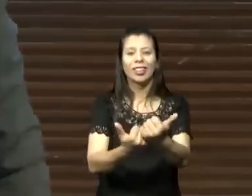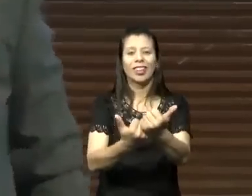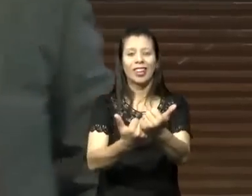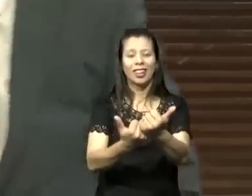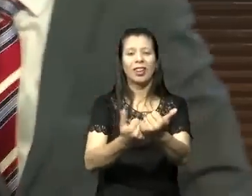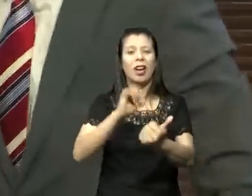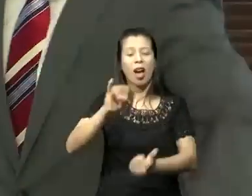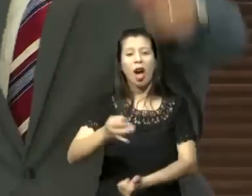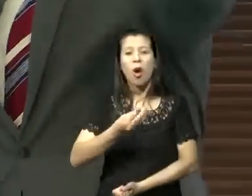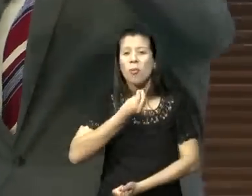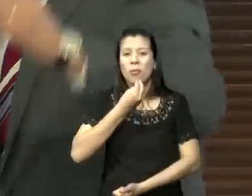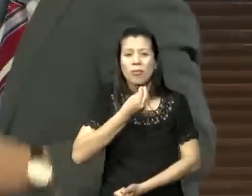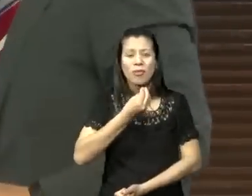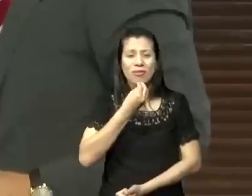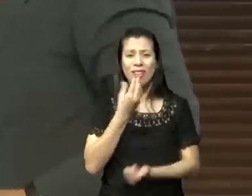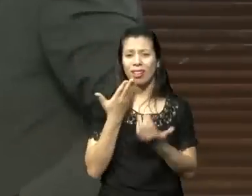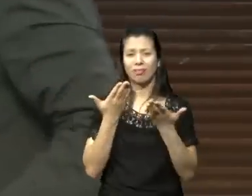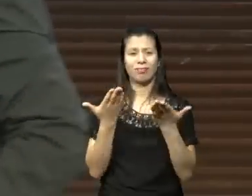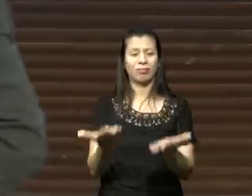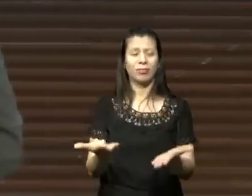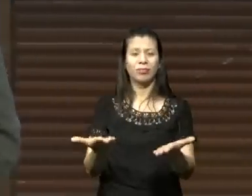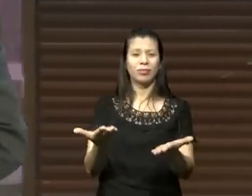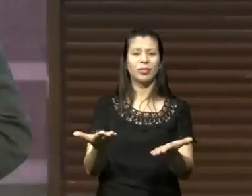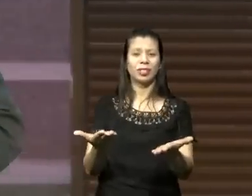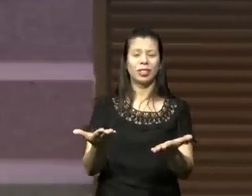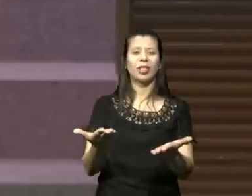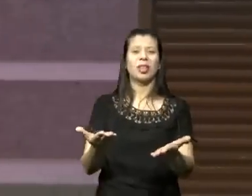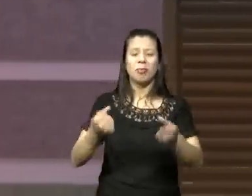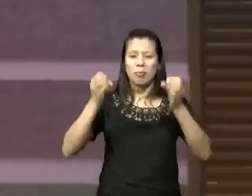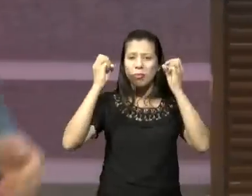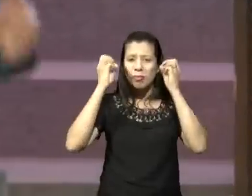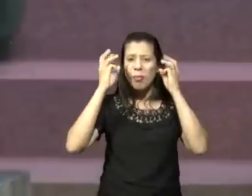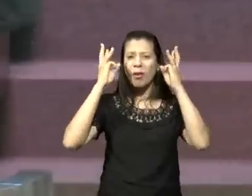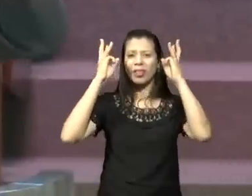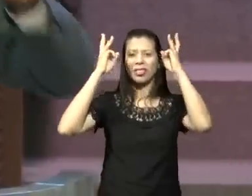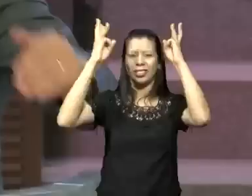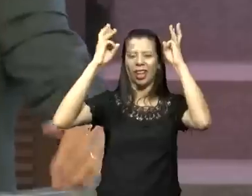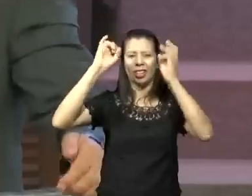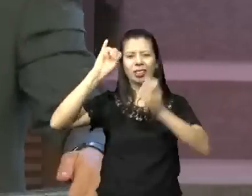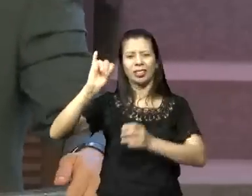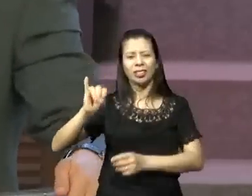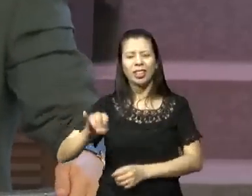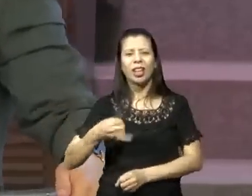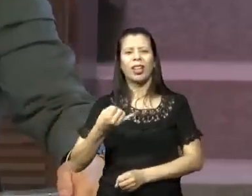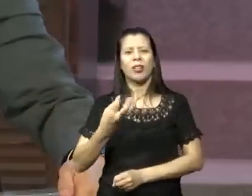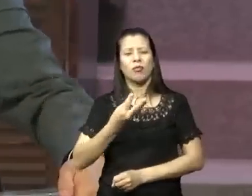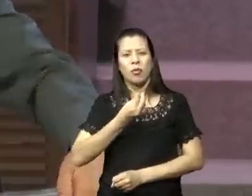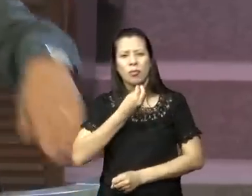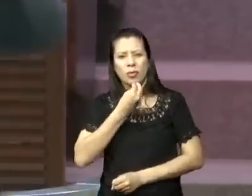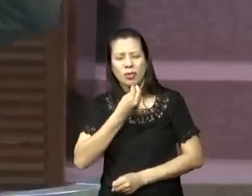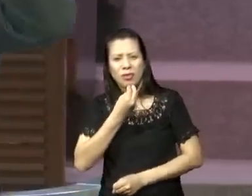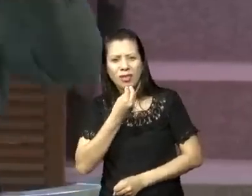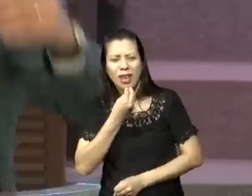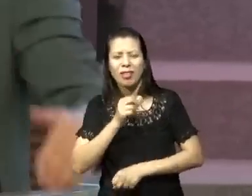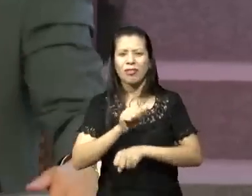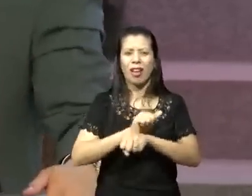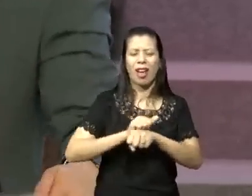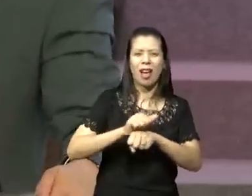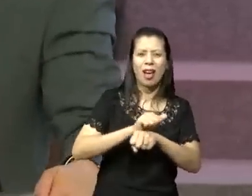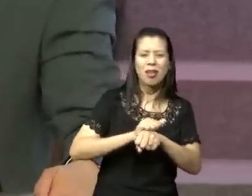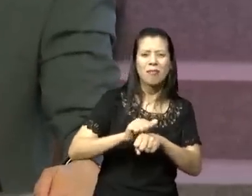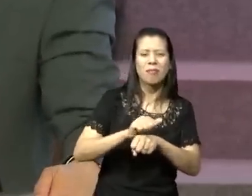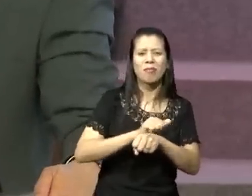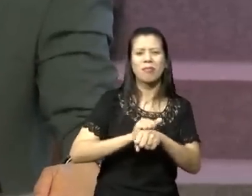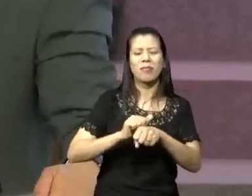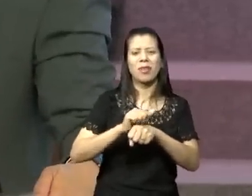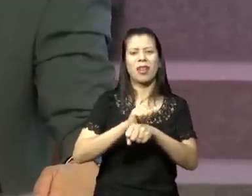privilégio privilégio maior do que Moisés privilégio maior do que Abraão privilégio maior do que